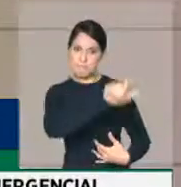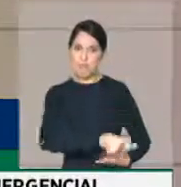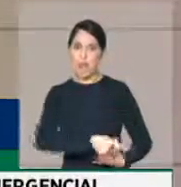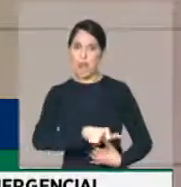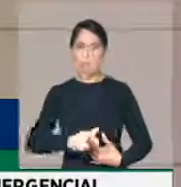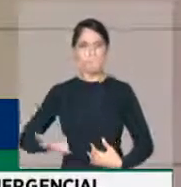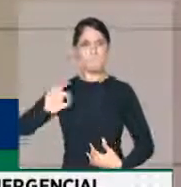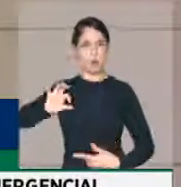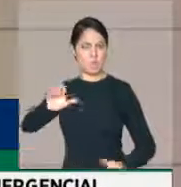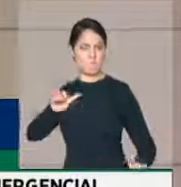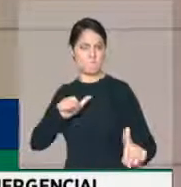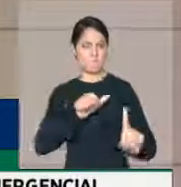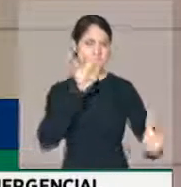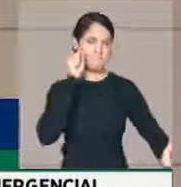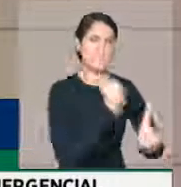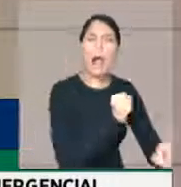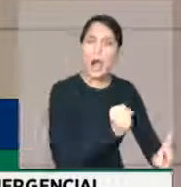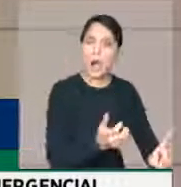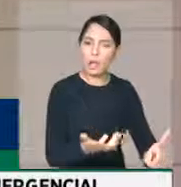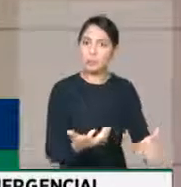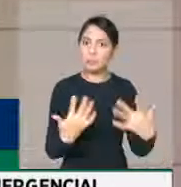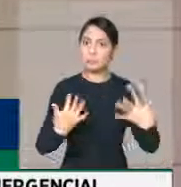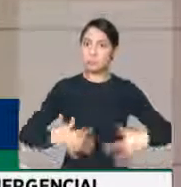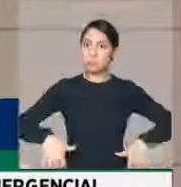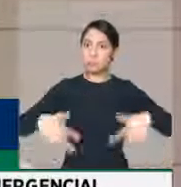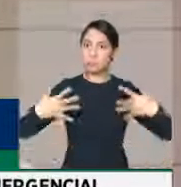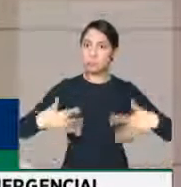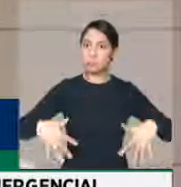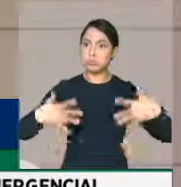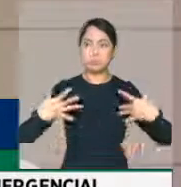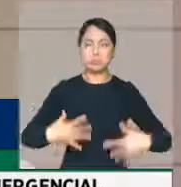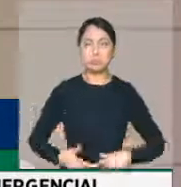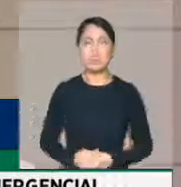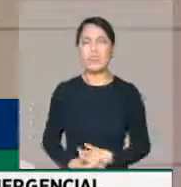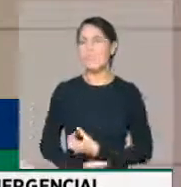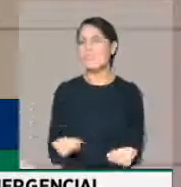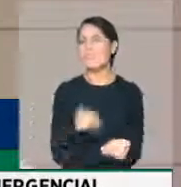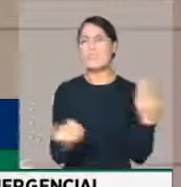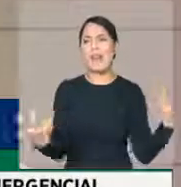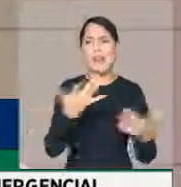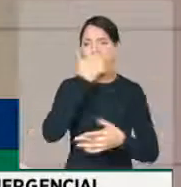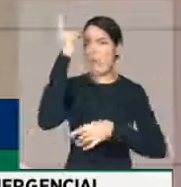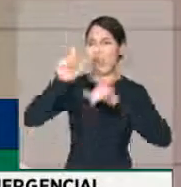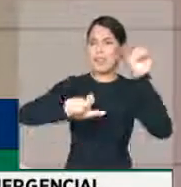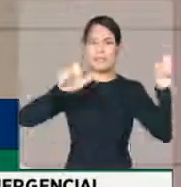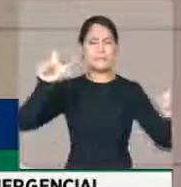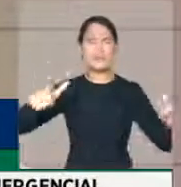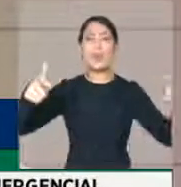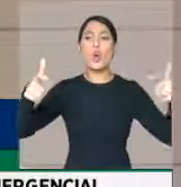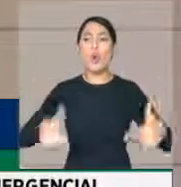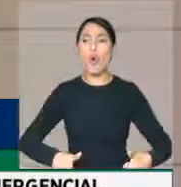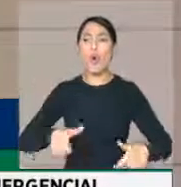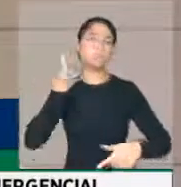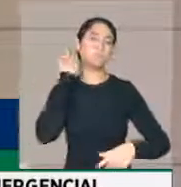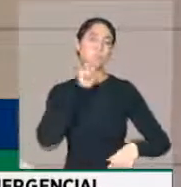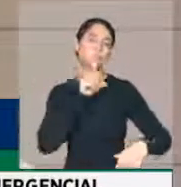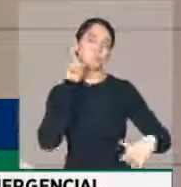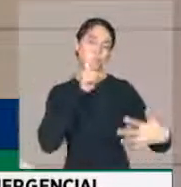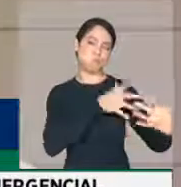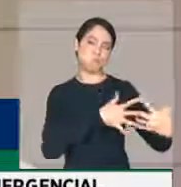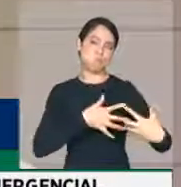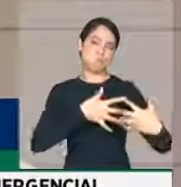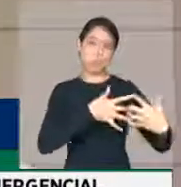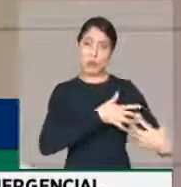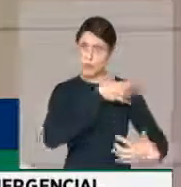que fez com que se levantassem centenas de milhares de pessoas nos Estados Unidos,